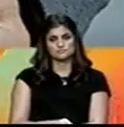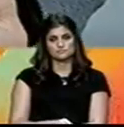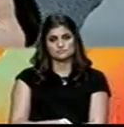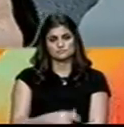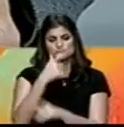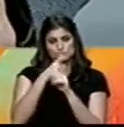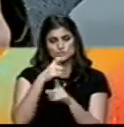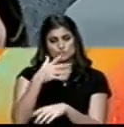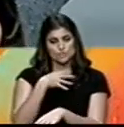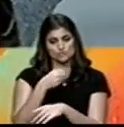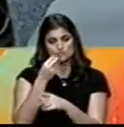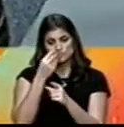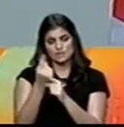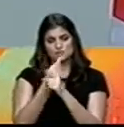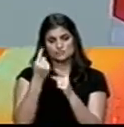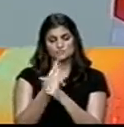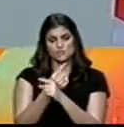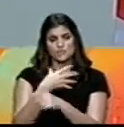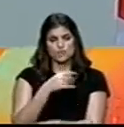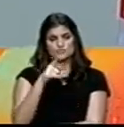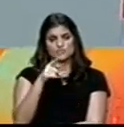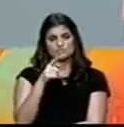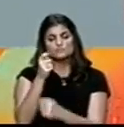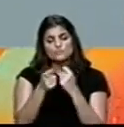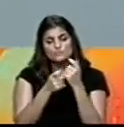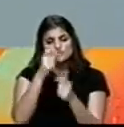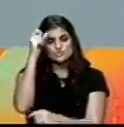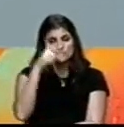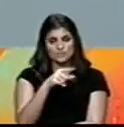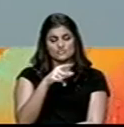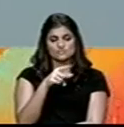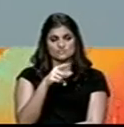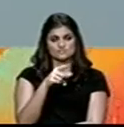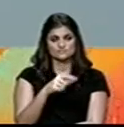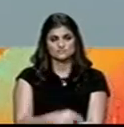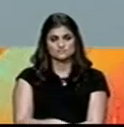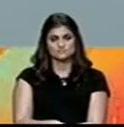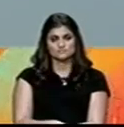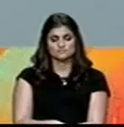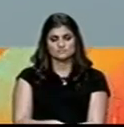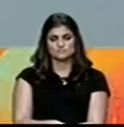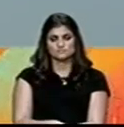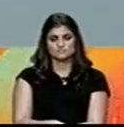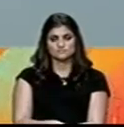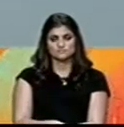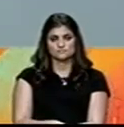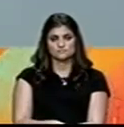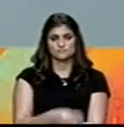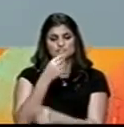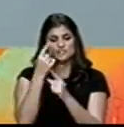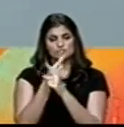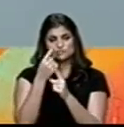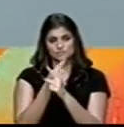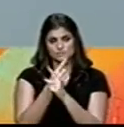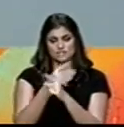de gastronomia... Gosta destas pequenas histórias. Já gastou? Da gastronomia. E